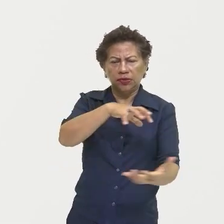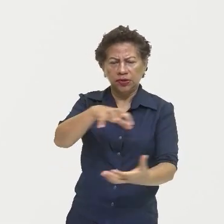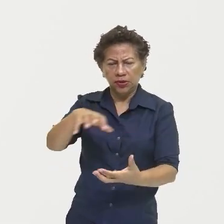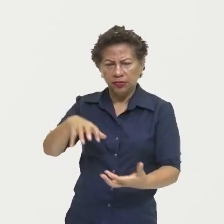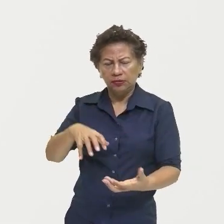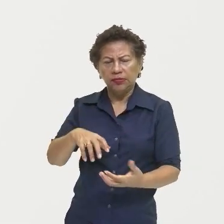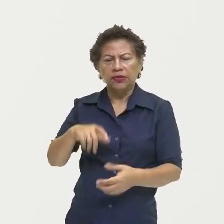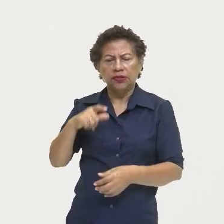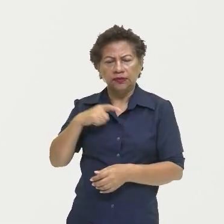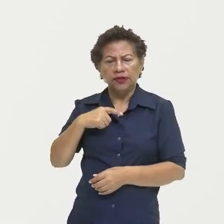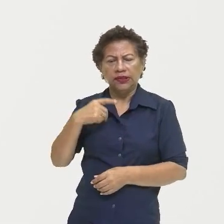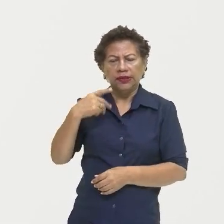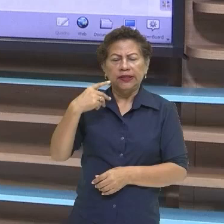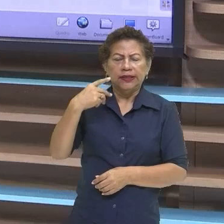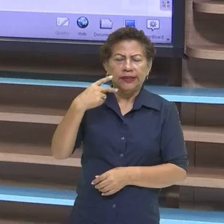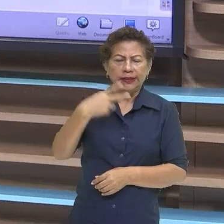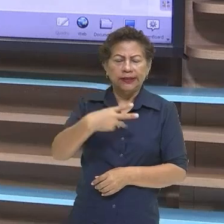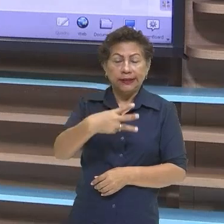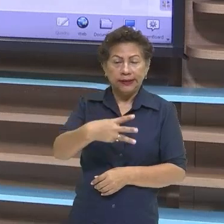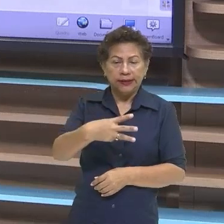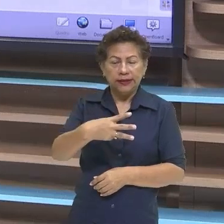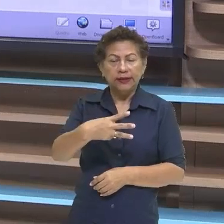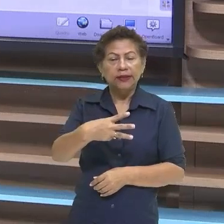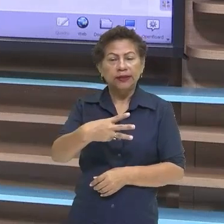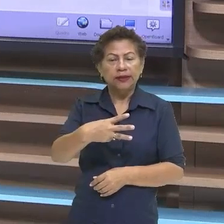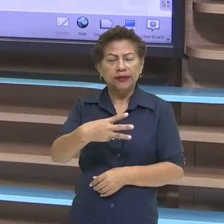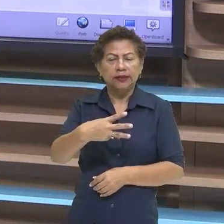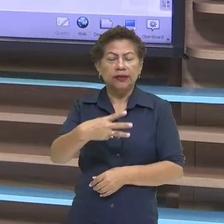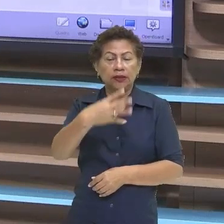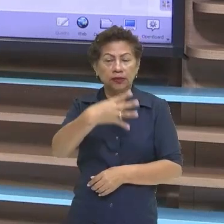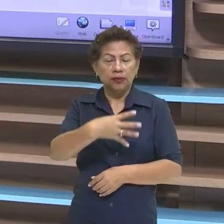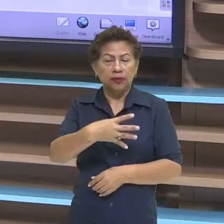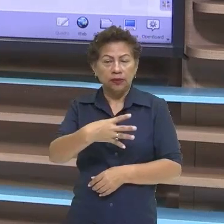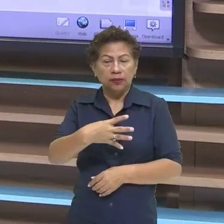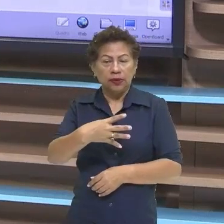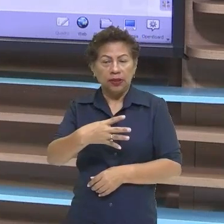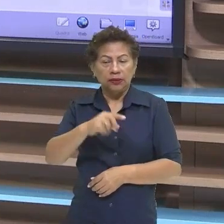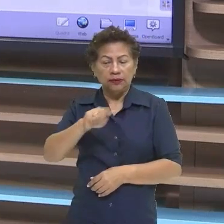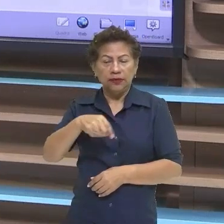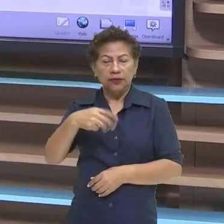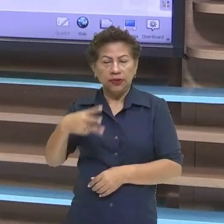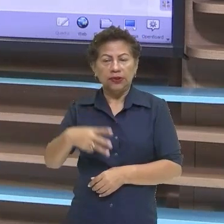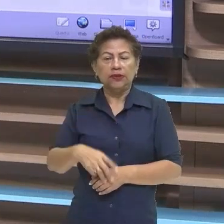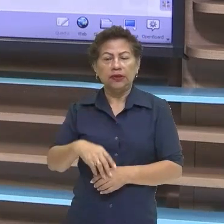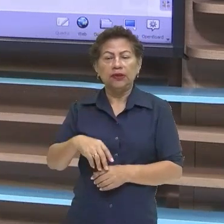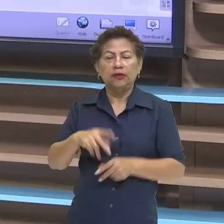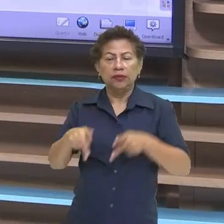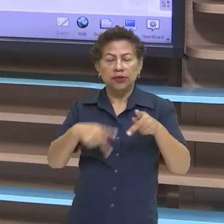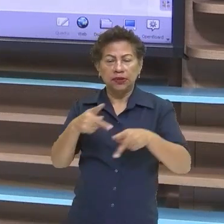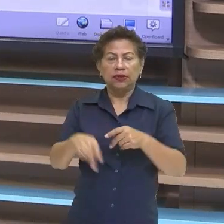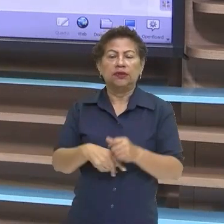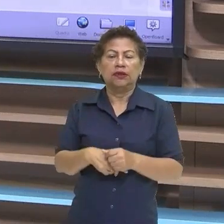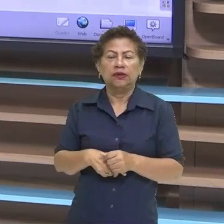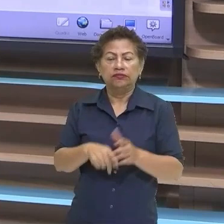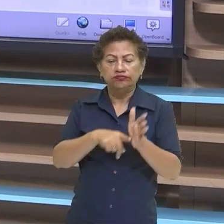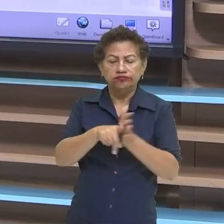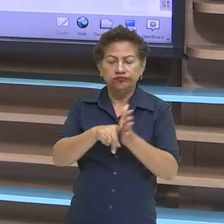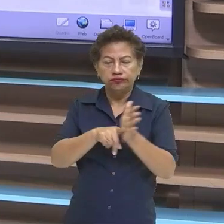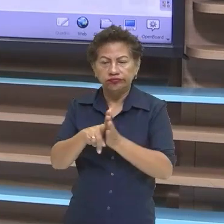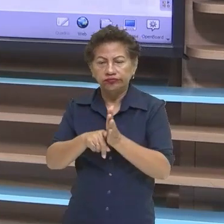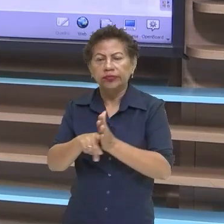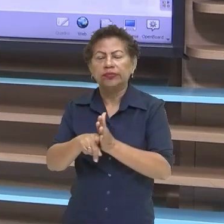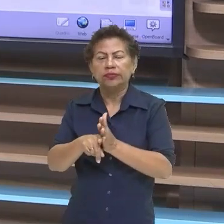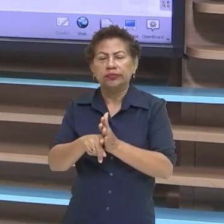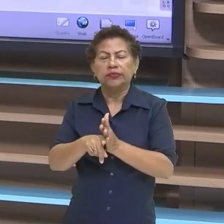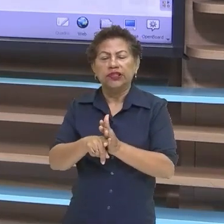34,3% da população, né? De usuários de internet aí nos dados de dezembro de 2011,